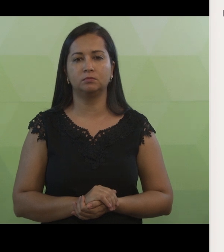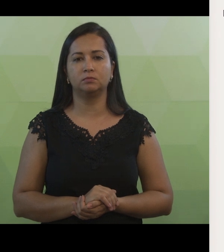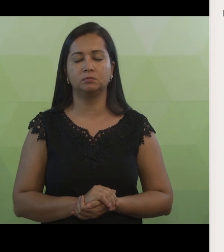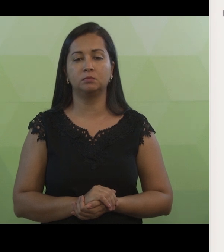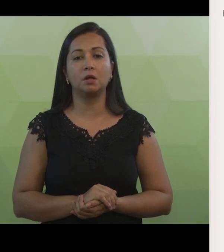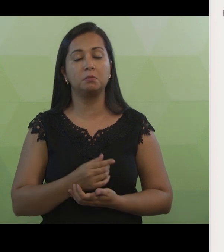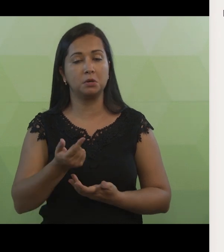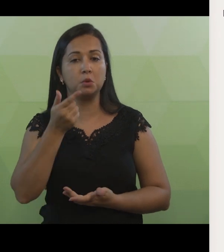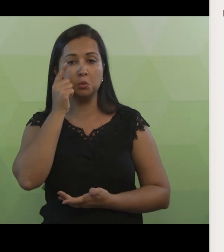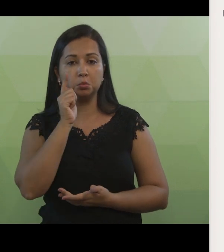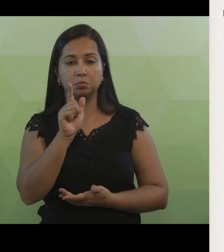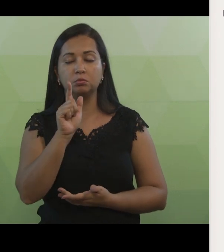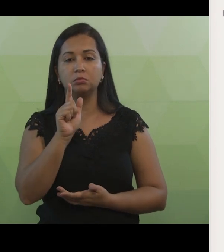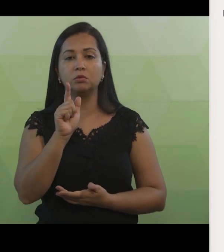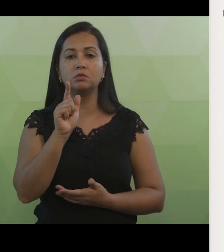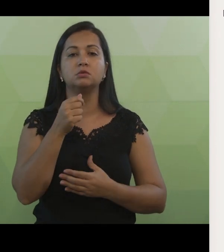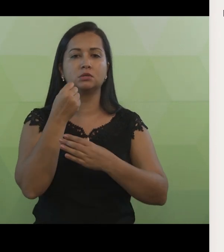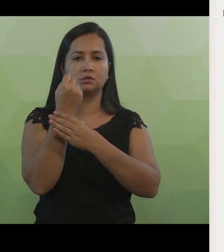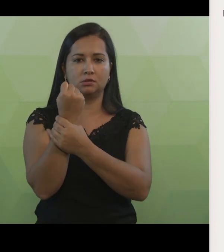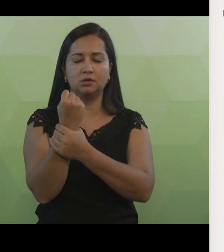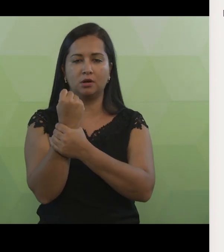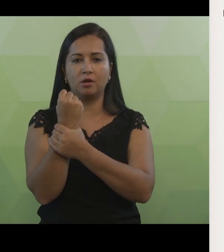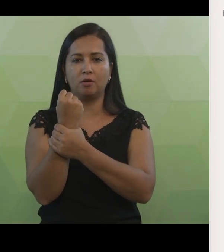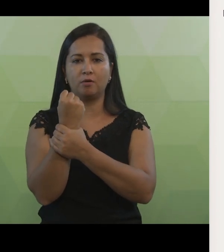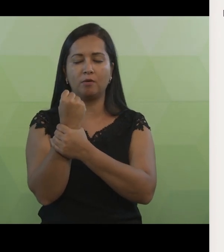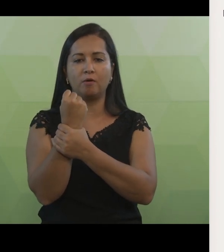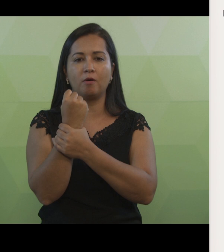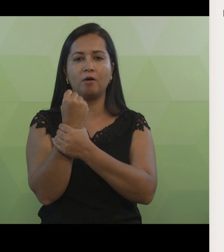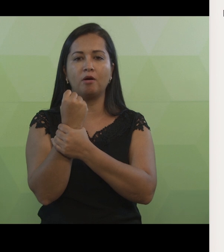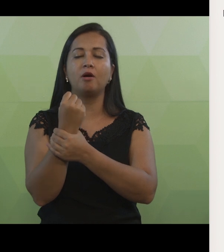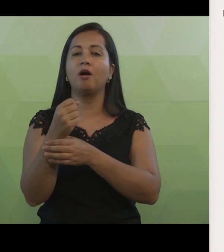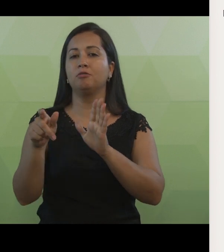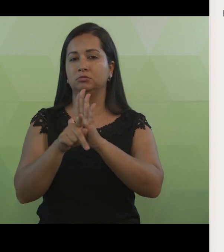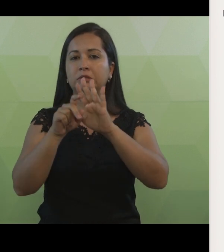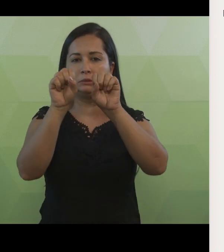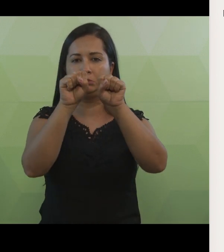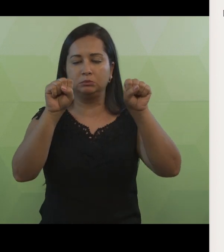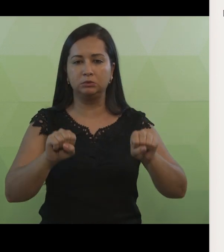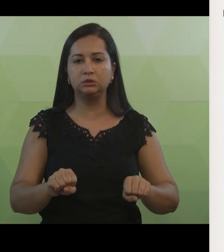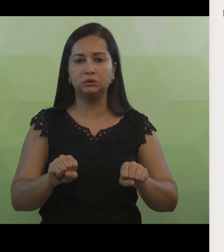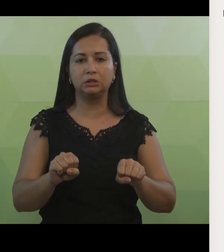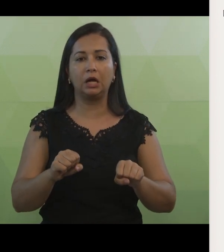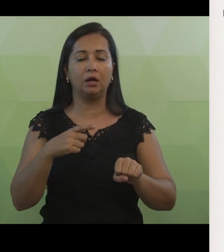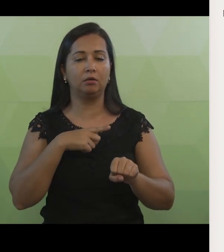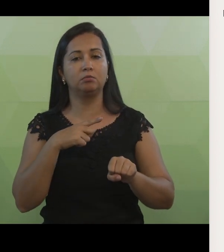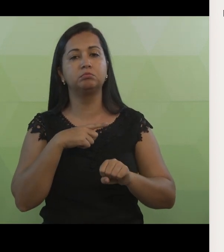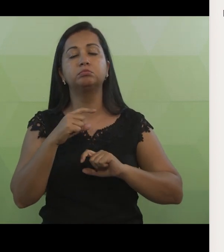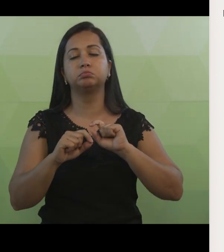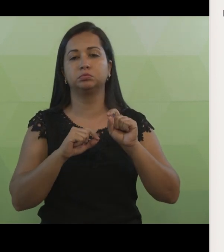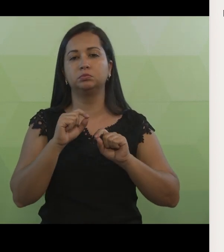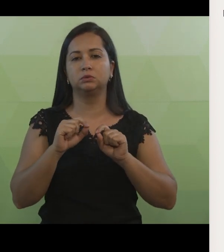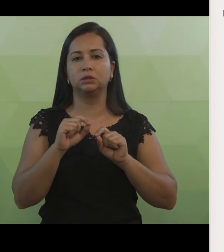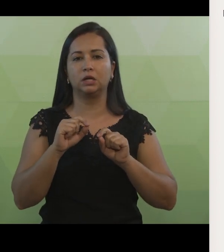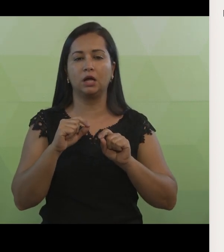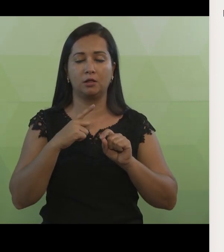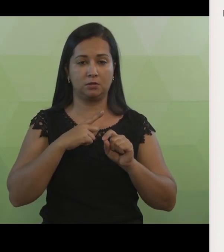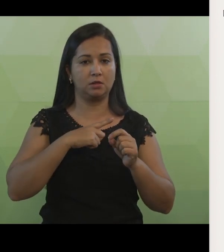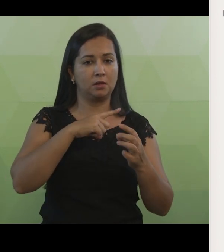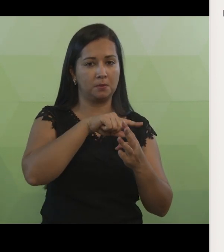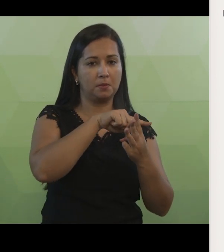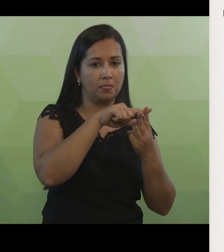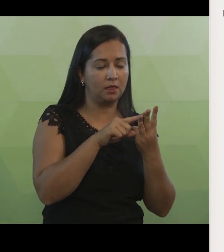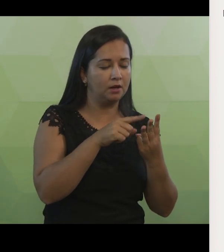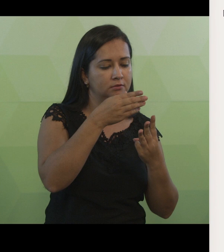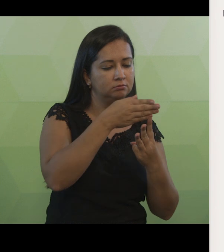a segurança no ambiente de desenvolvimento, algumas práticas conhecidas pelo mercado são a separação dos ambientes de desenvolvimento em 3 ambientes